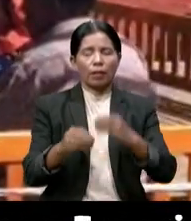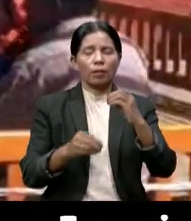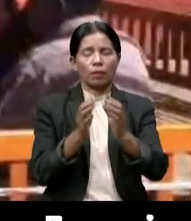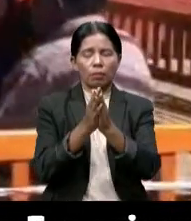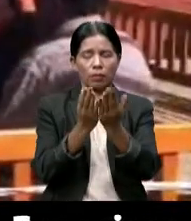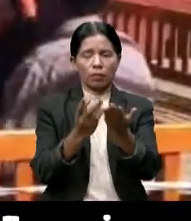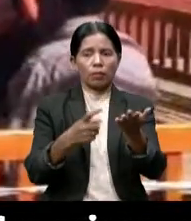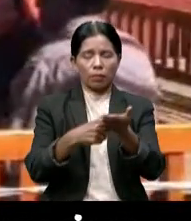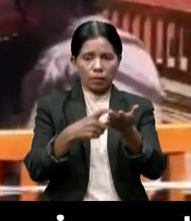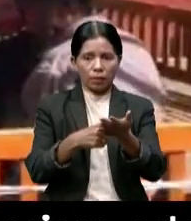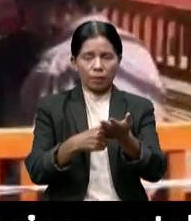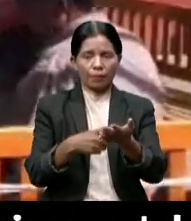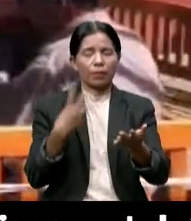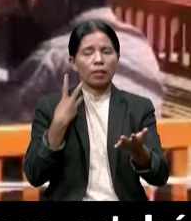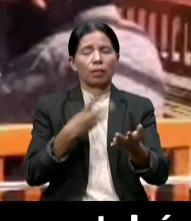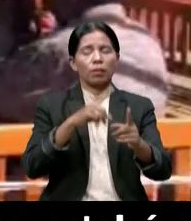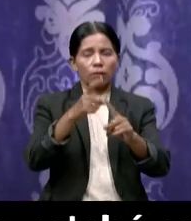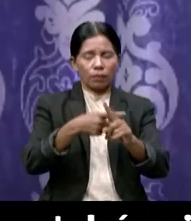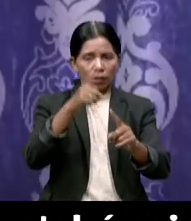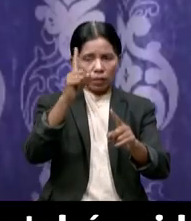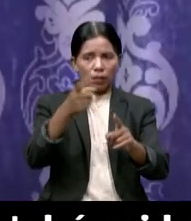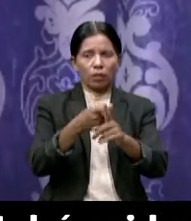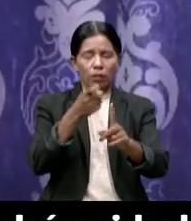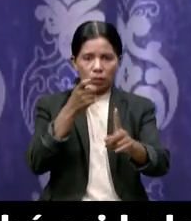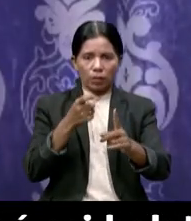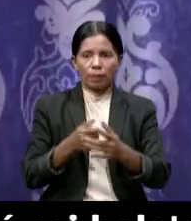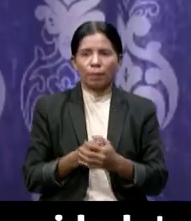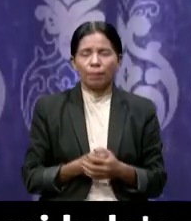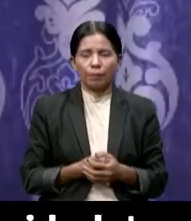pasaporte foi maka fulang ida, início de dia